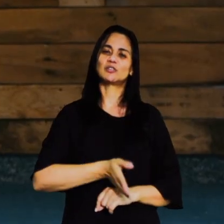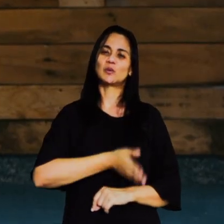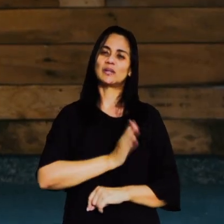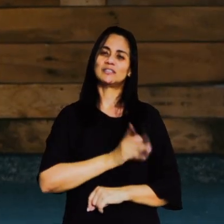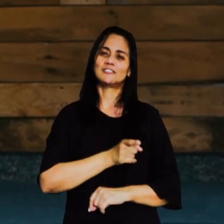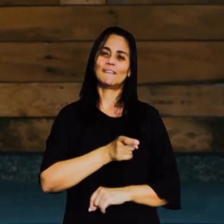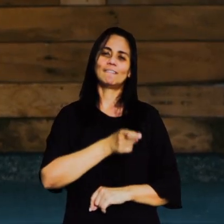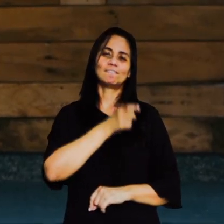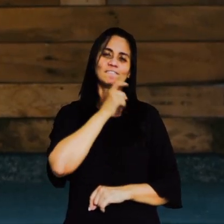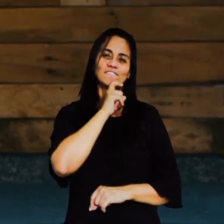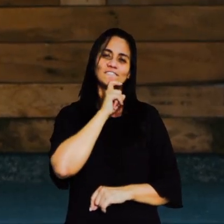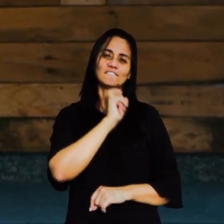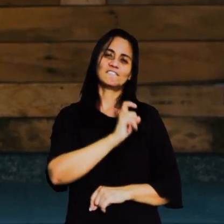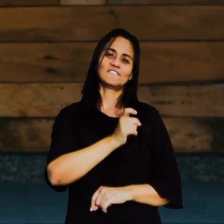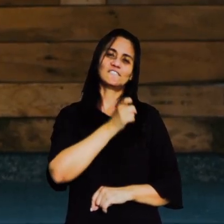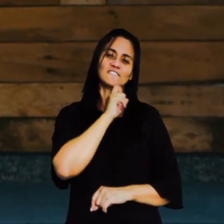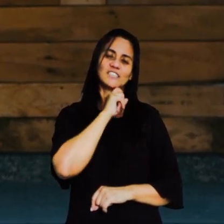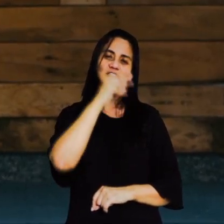Desanimei.